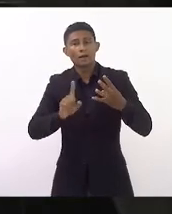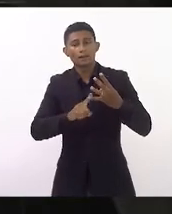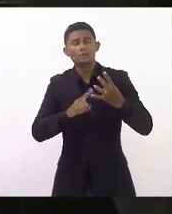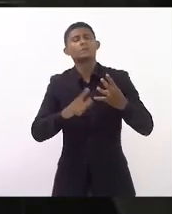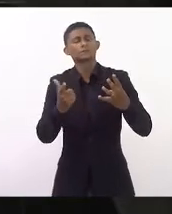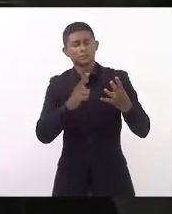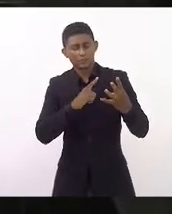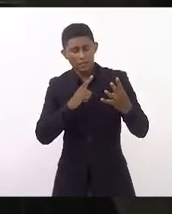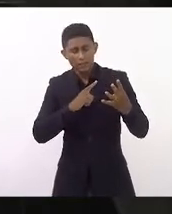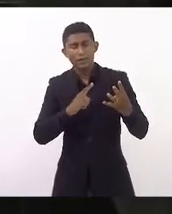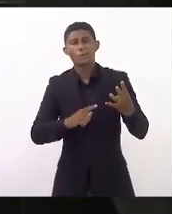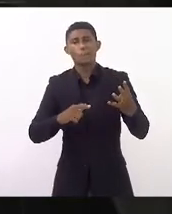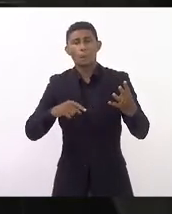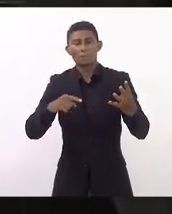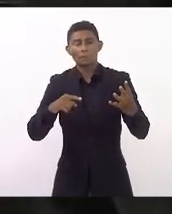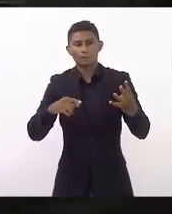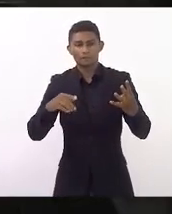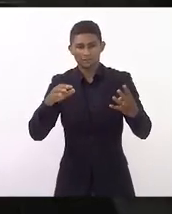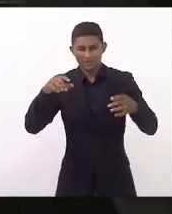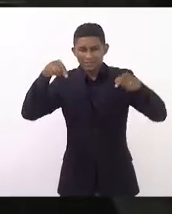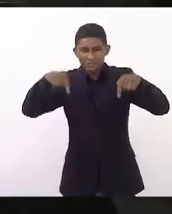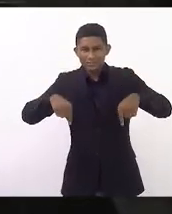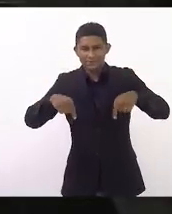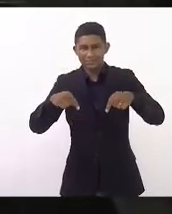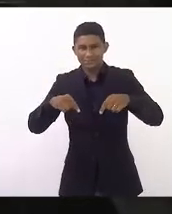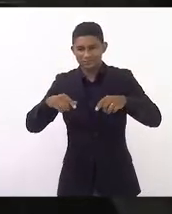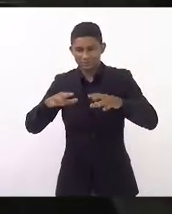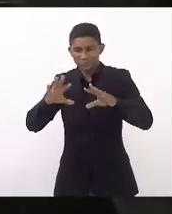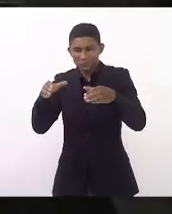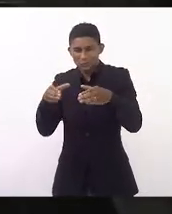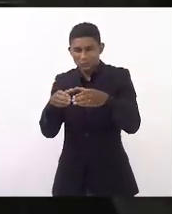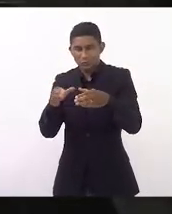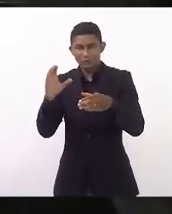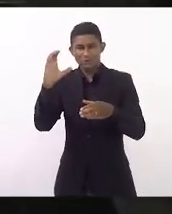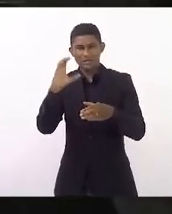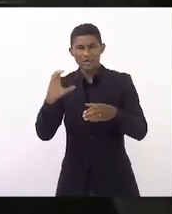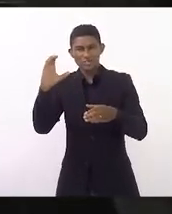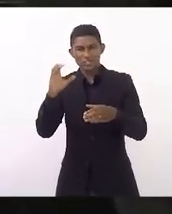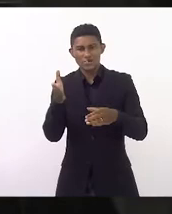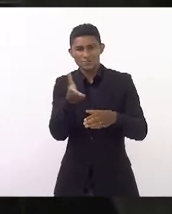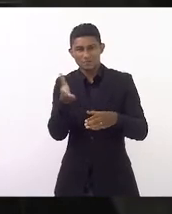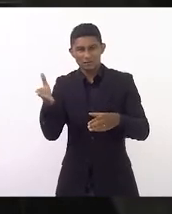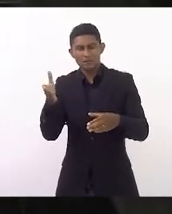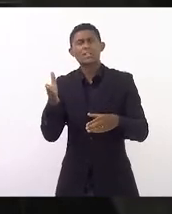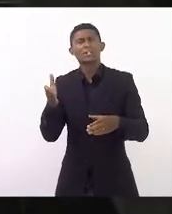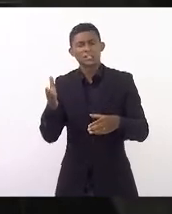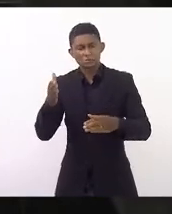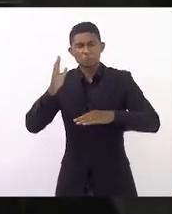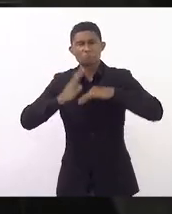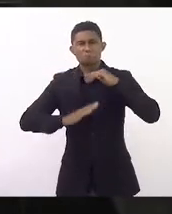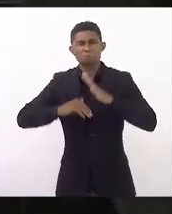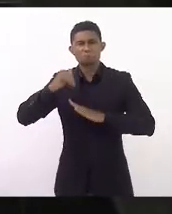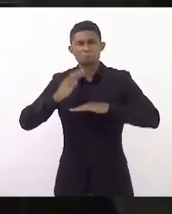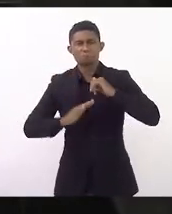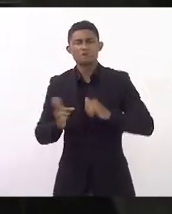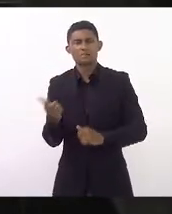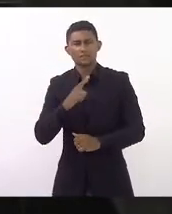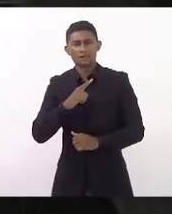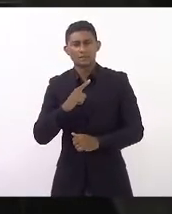inteligência instalada, um parque científico absolutamente qualificado, que é, a meu ver, uma